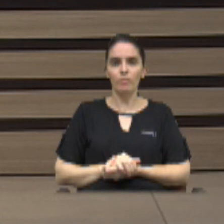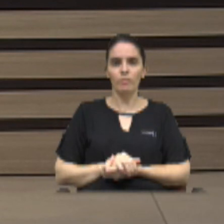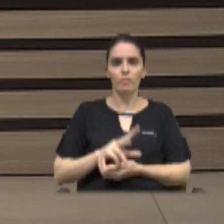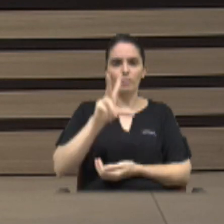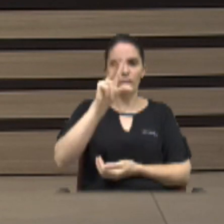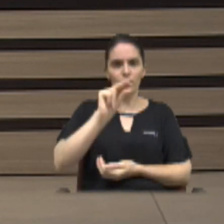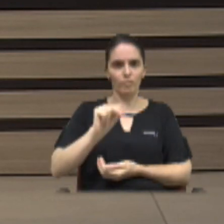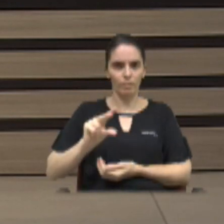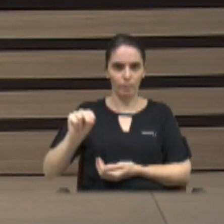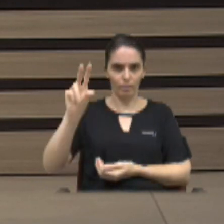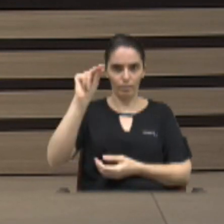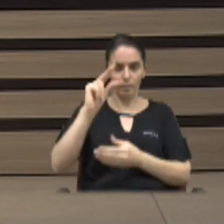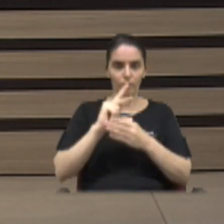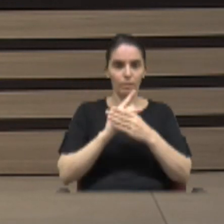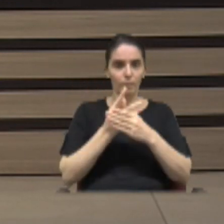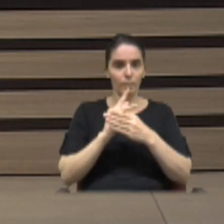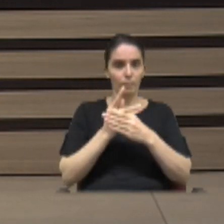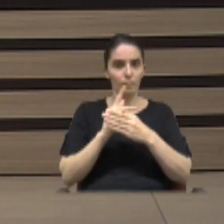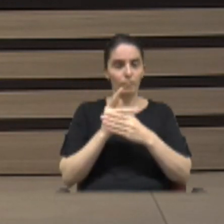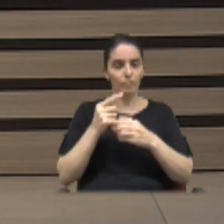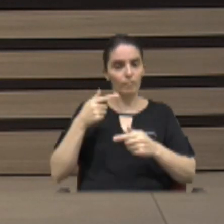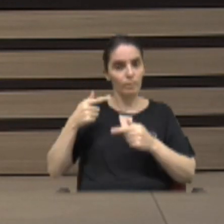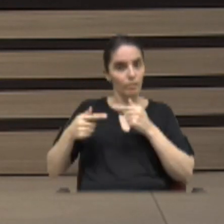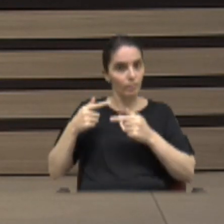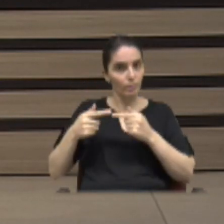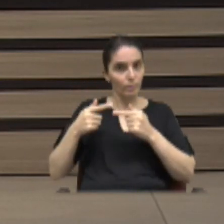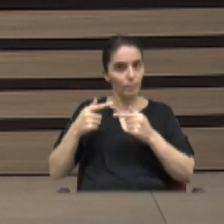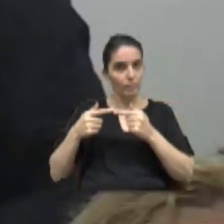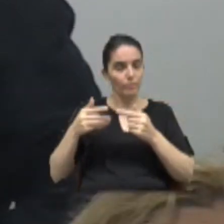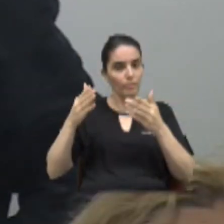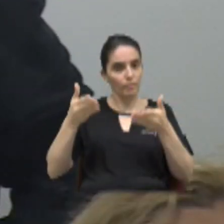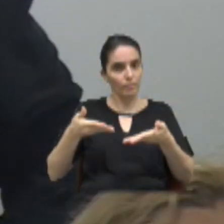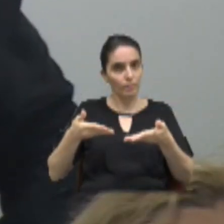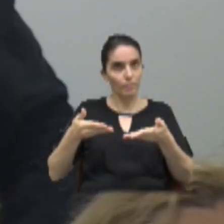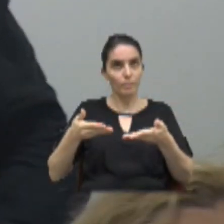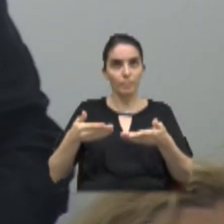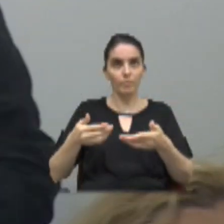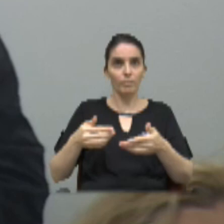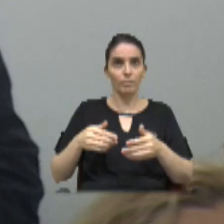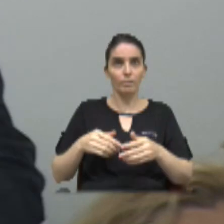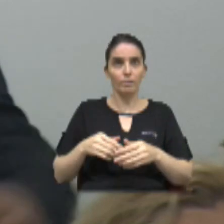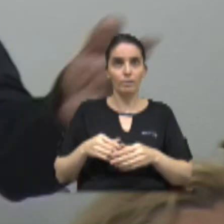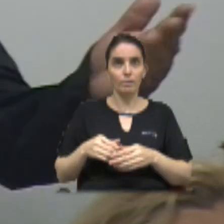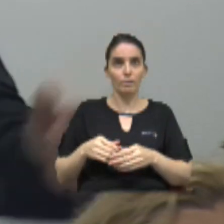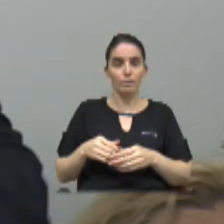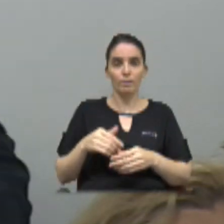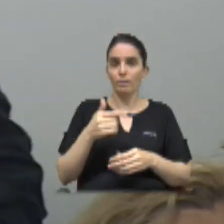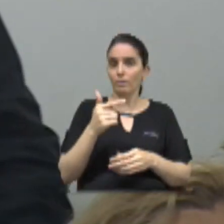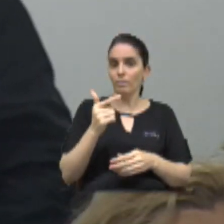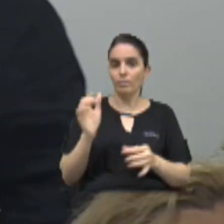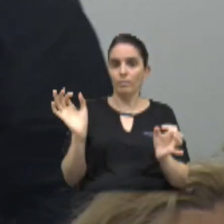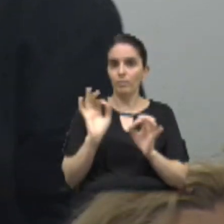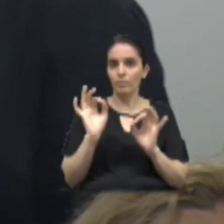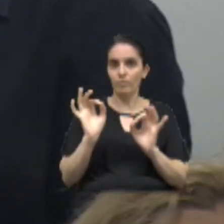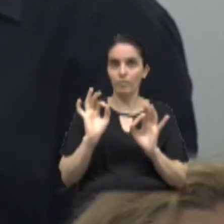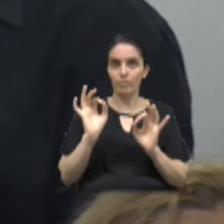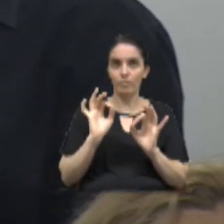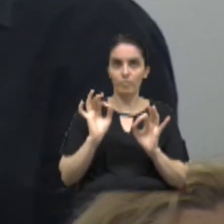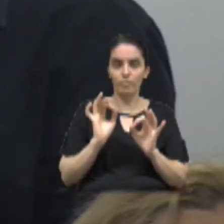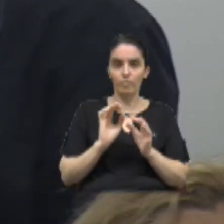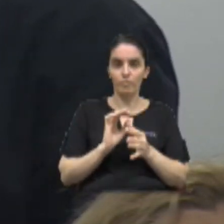nobre vereador Helder. Nós estávamos discutindo o assunto, nesse momento não teve a intervenção aí para poder